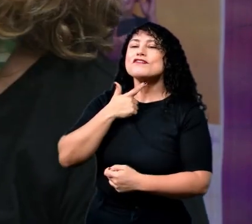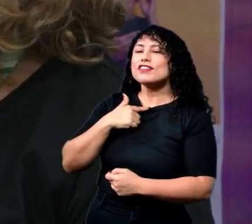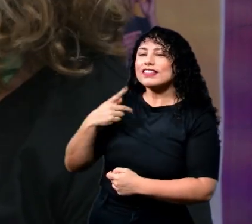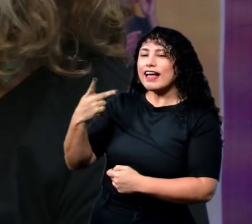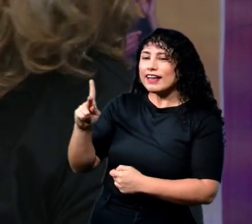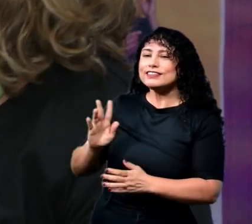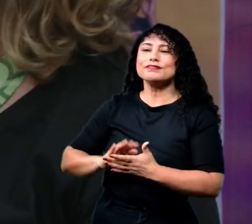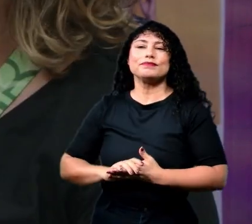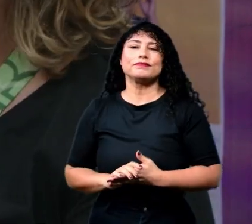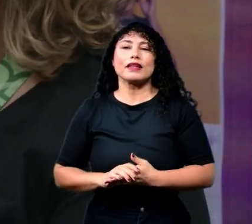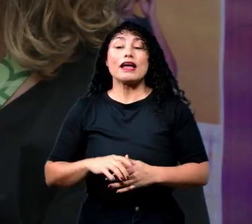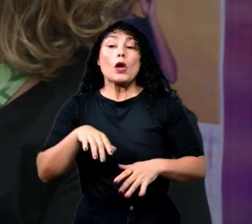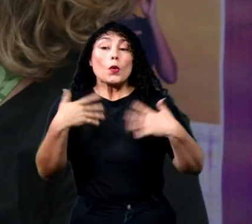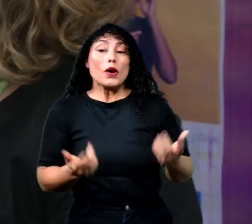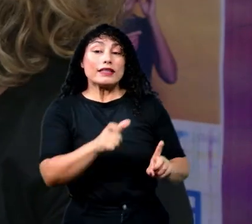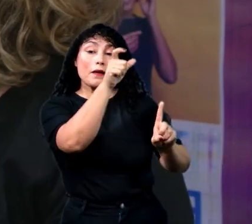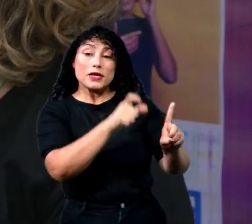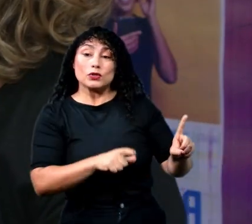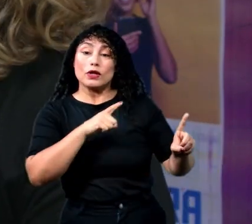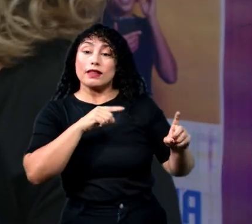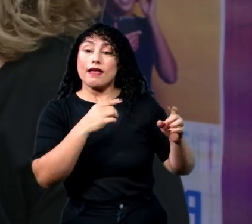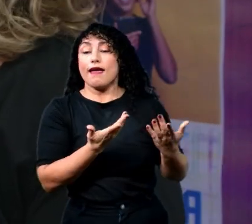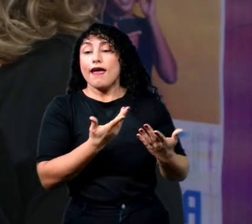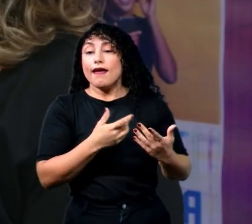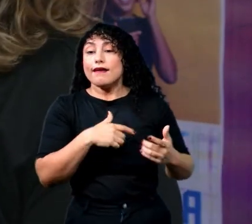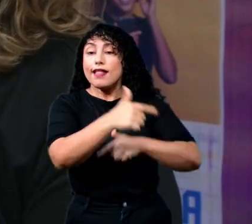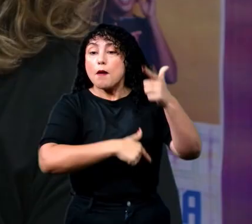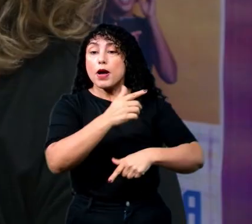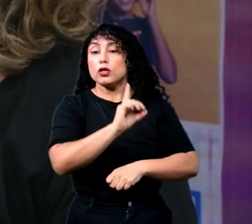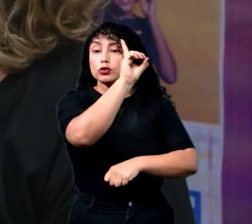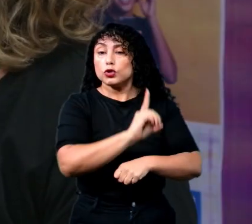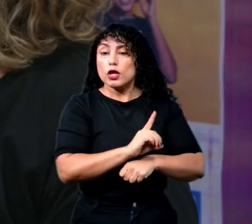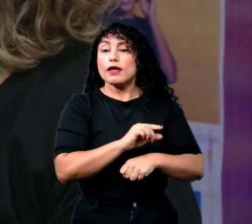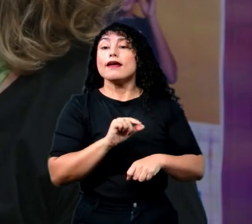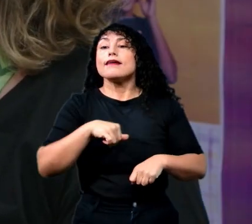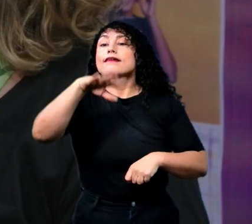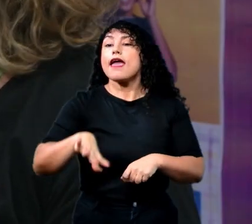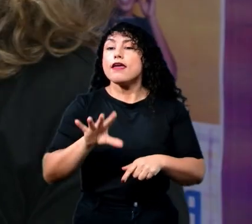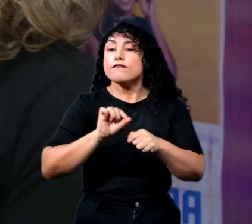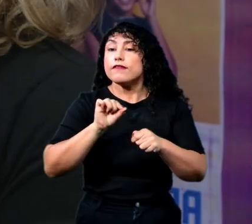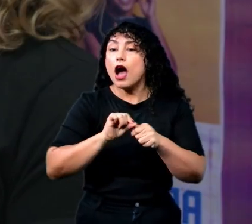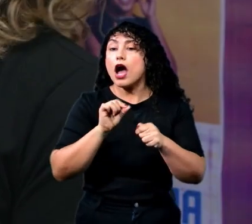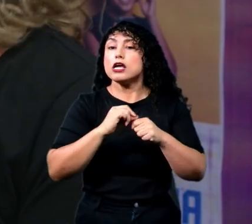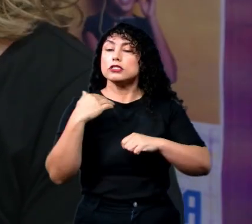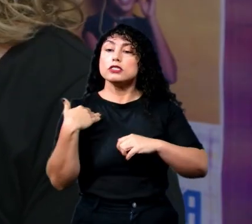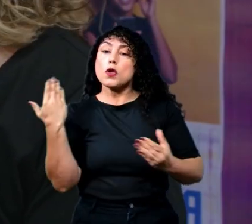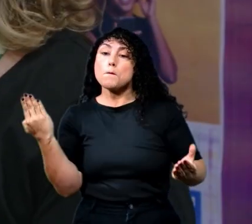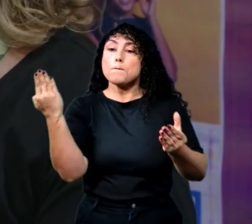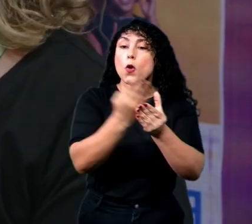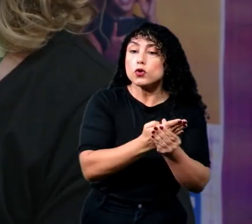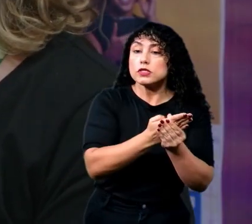Tá, quando a pessoa, né, tem um cargo de direção, aí quem faz já este processo já vai